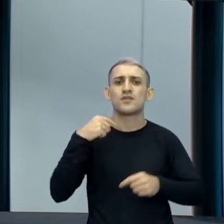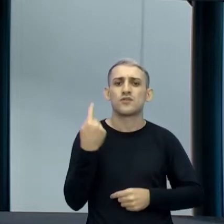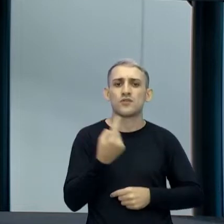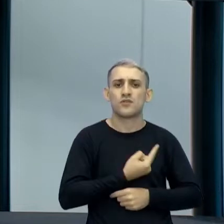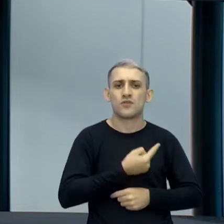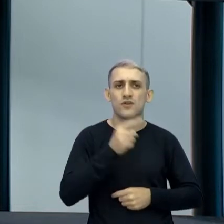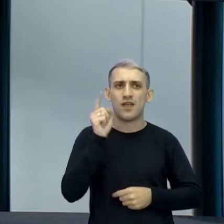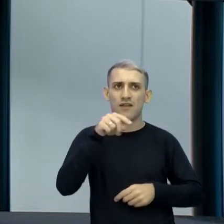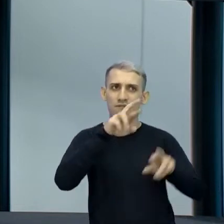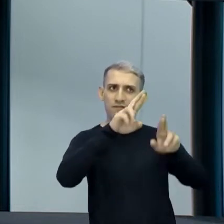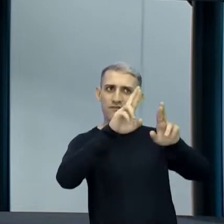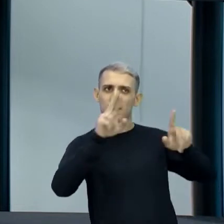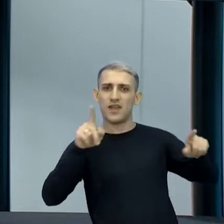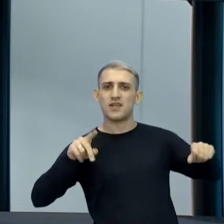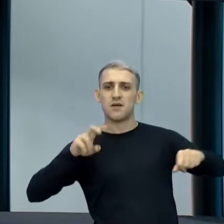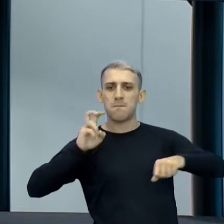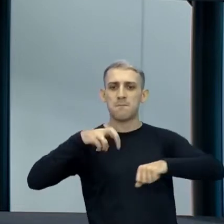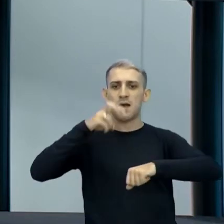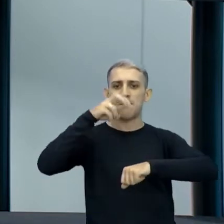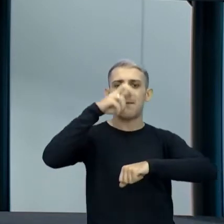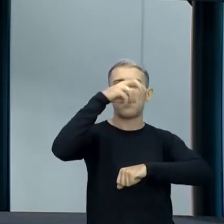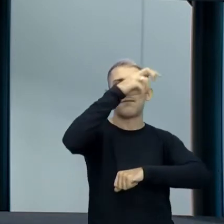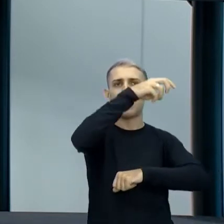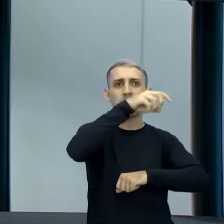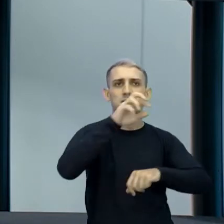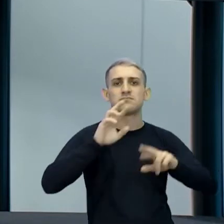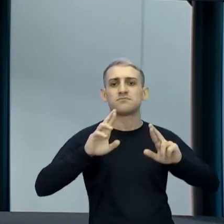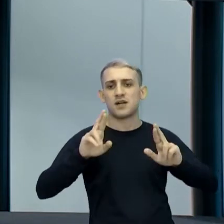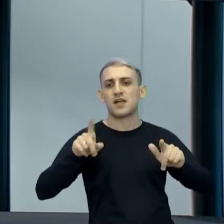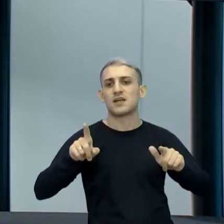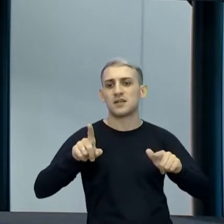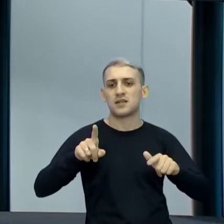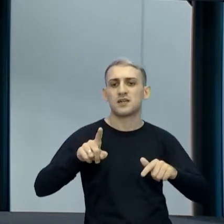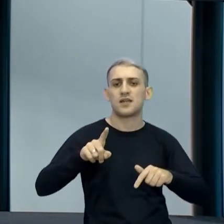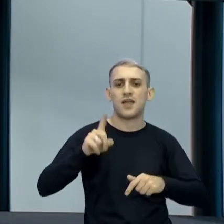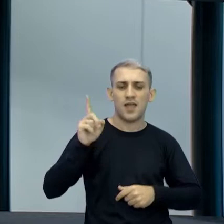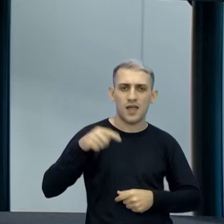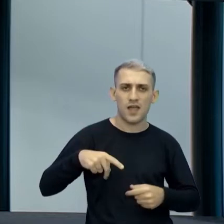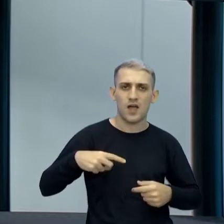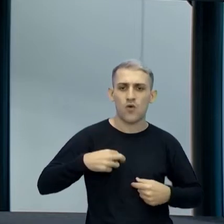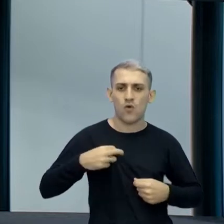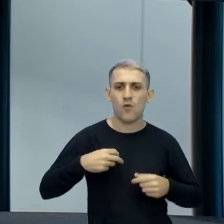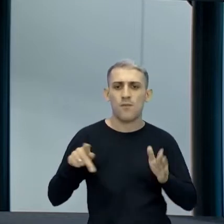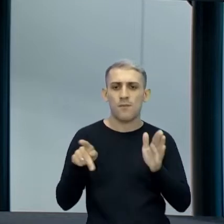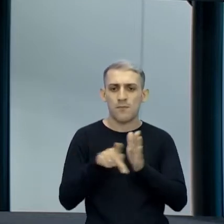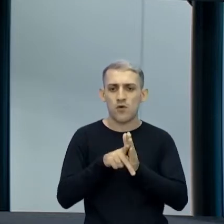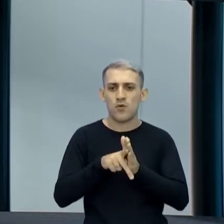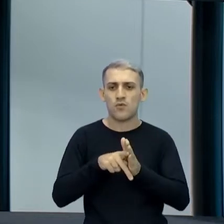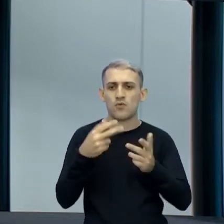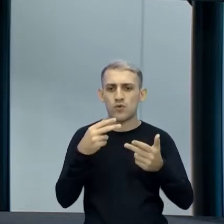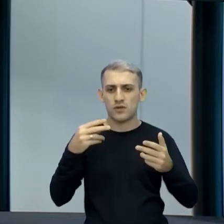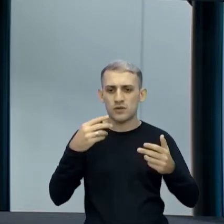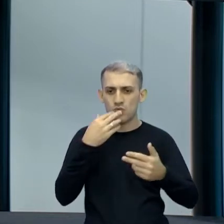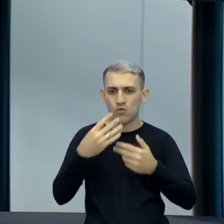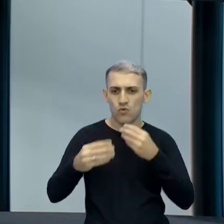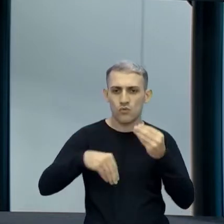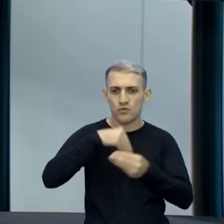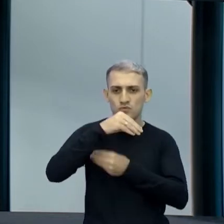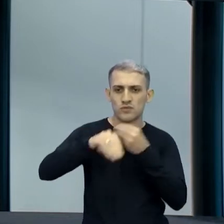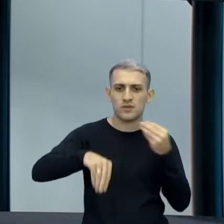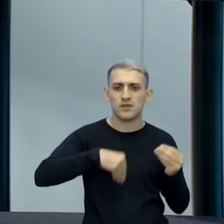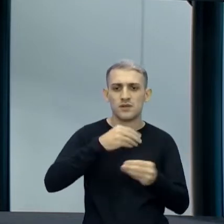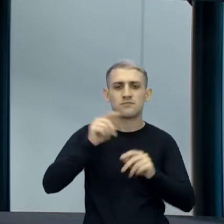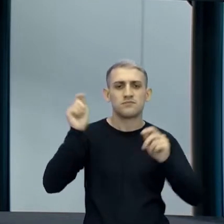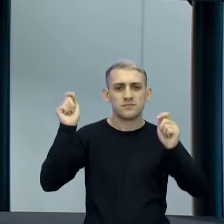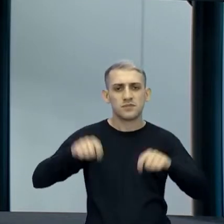ser diferenciado no processo da sua subida, né? Então, essas roupas, esses pontos coloridos acabam servindo